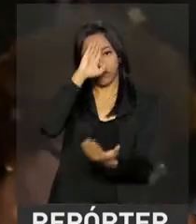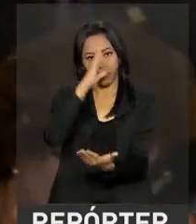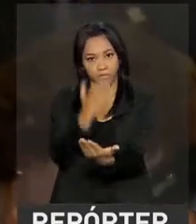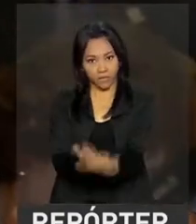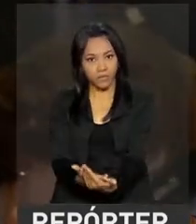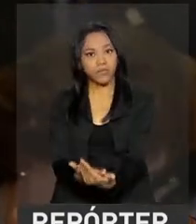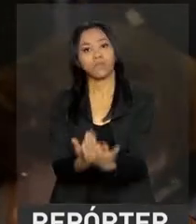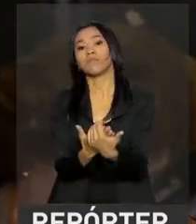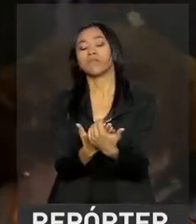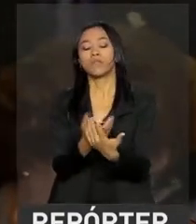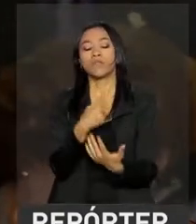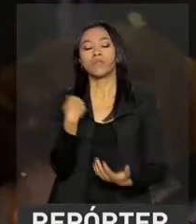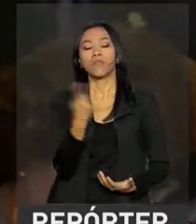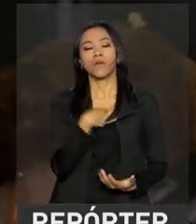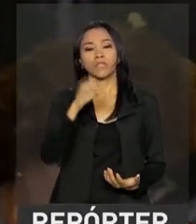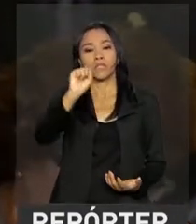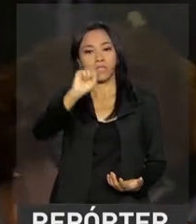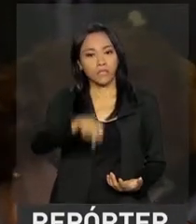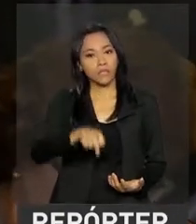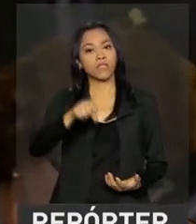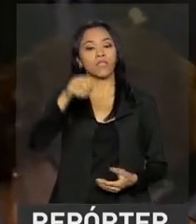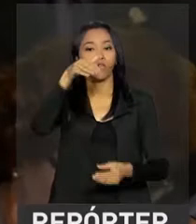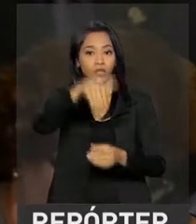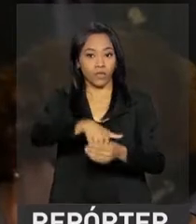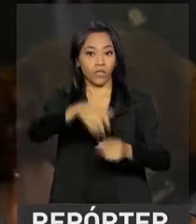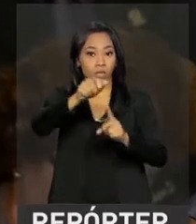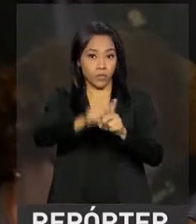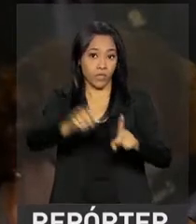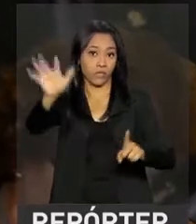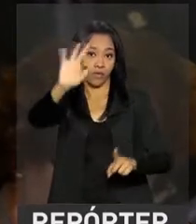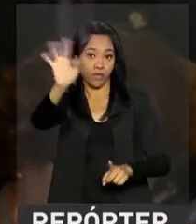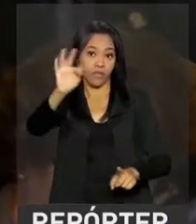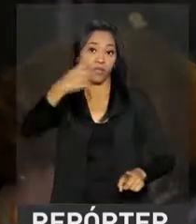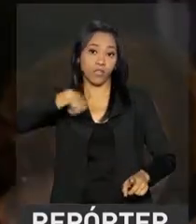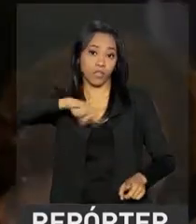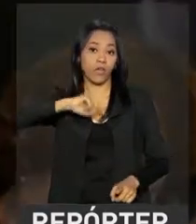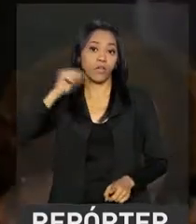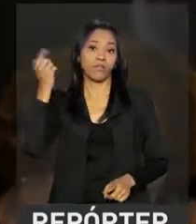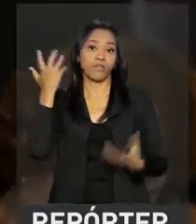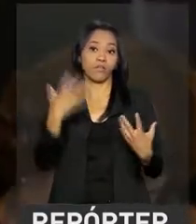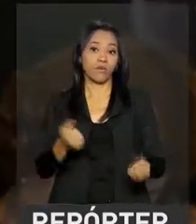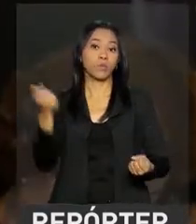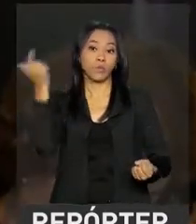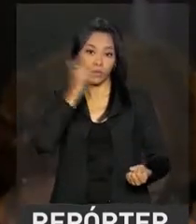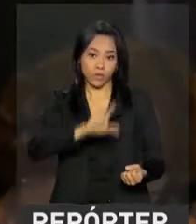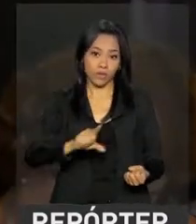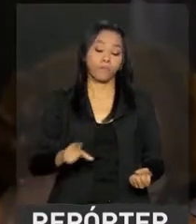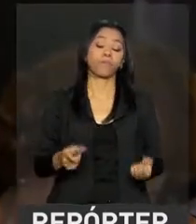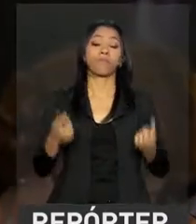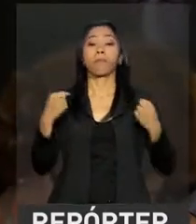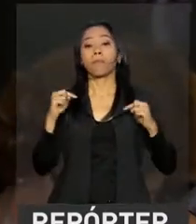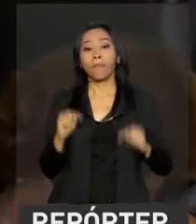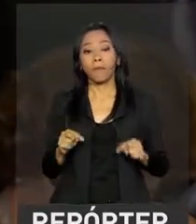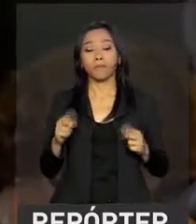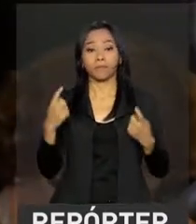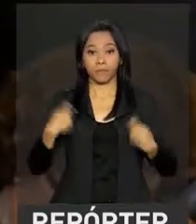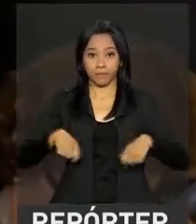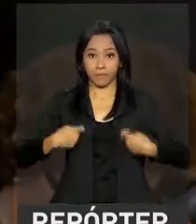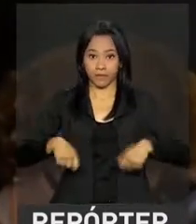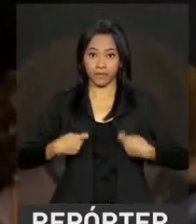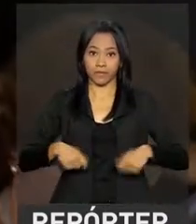poderemos sim votar em fevereiro e que seremos vitoriosos a necessidade cada vez mais evidente